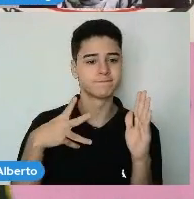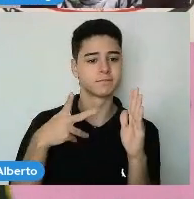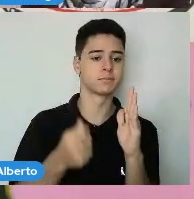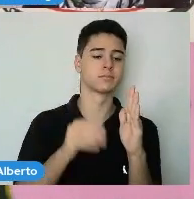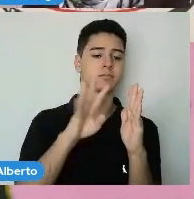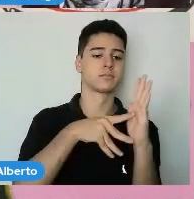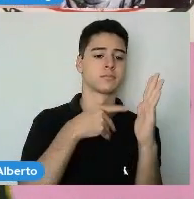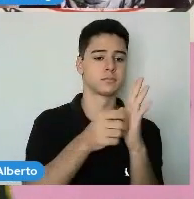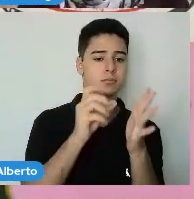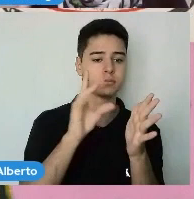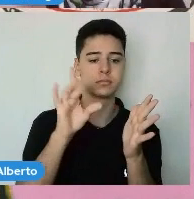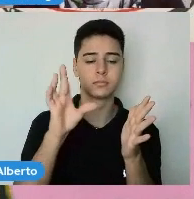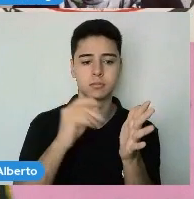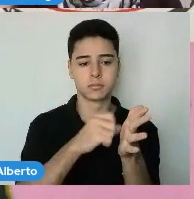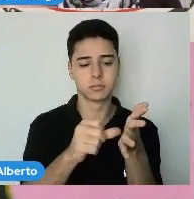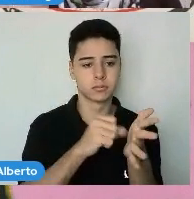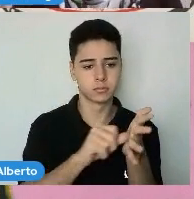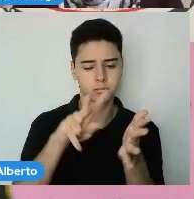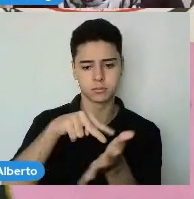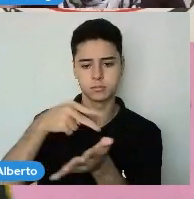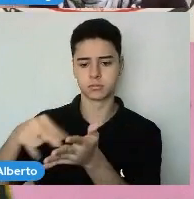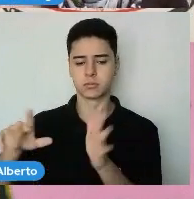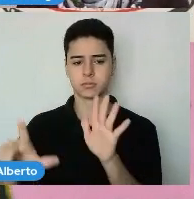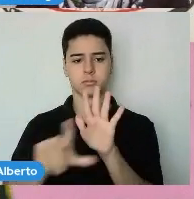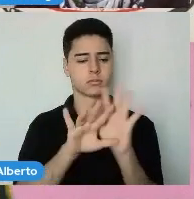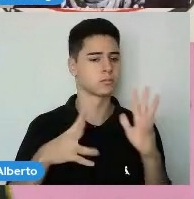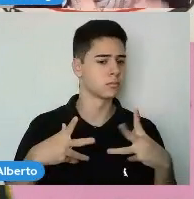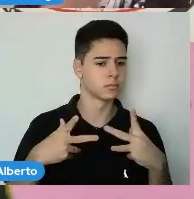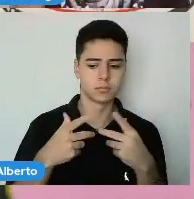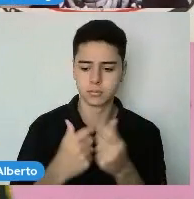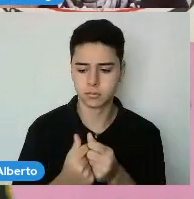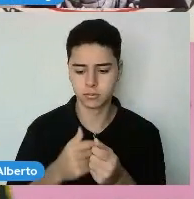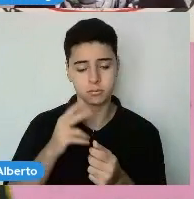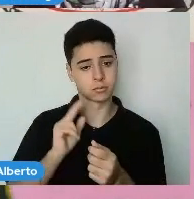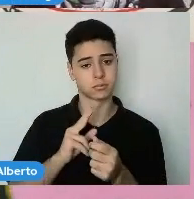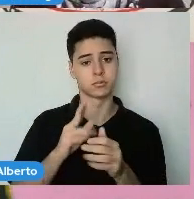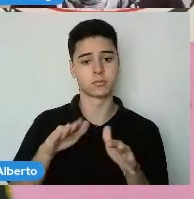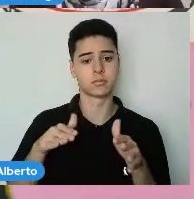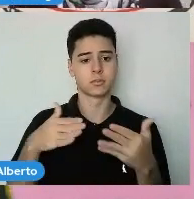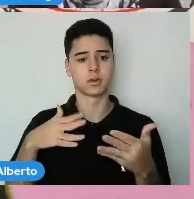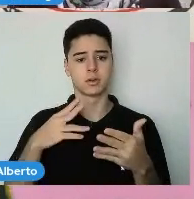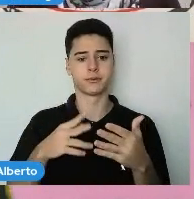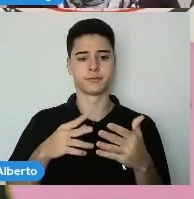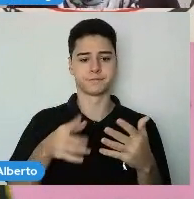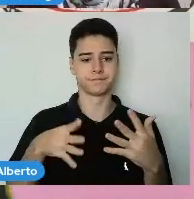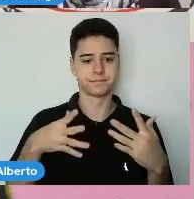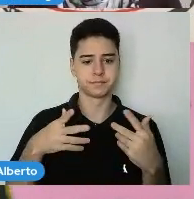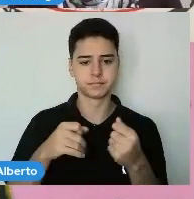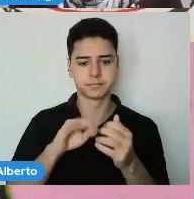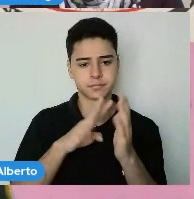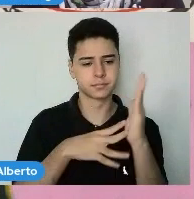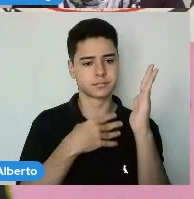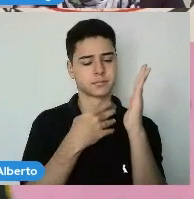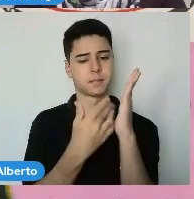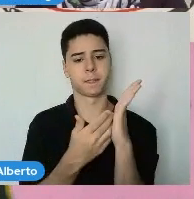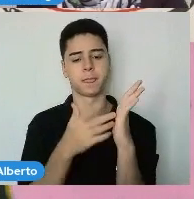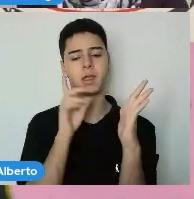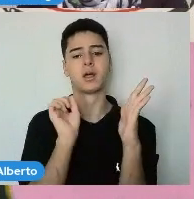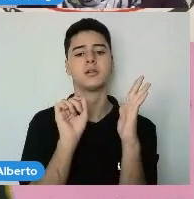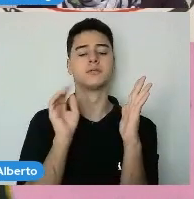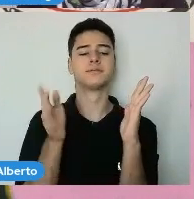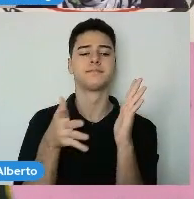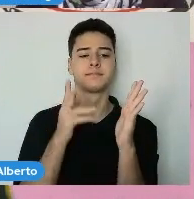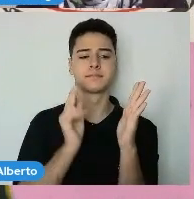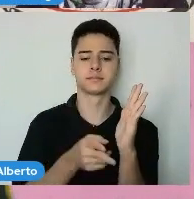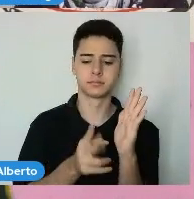pintura, colagem, gravura, cenografia, ilustração e por aí vai. Mas ela se apropriou principalmente da pintura, tá? Que é uma linguagem